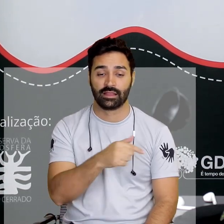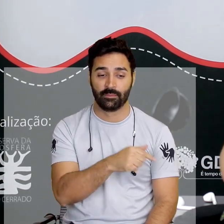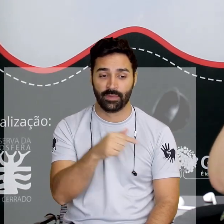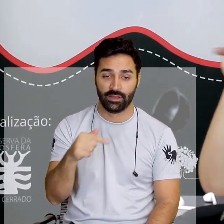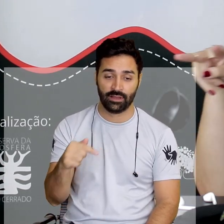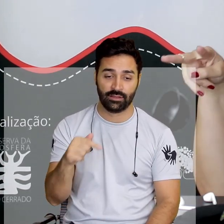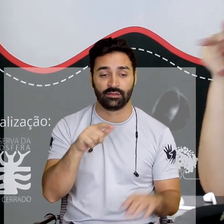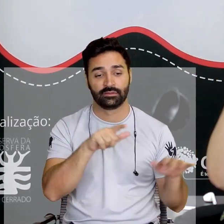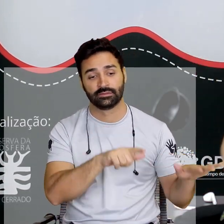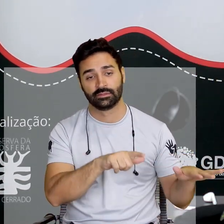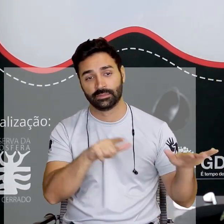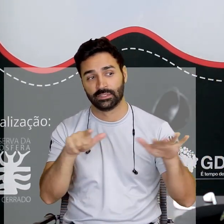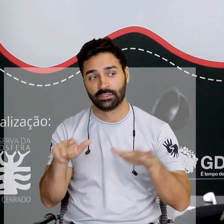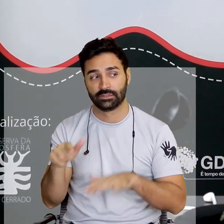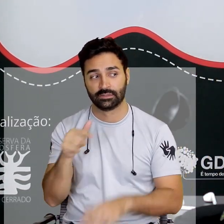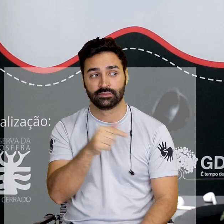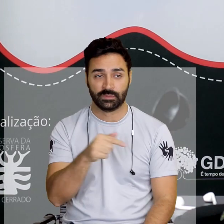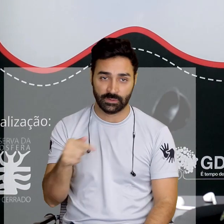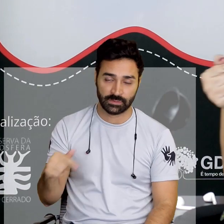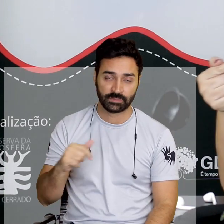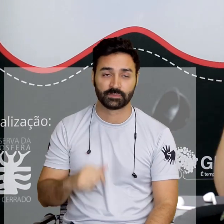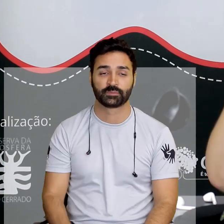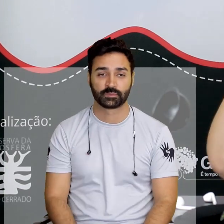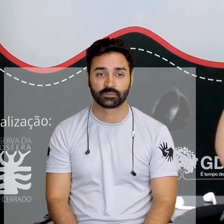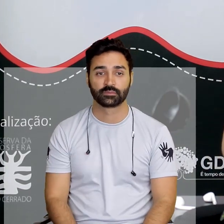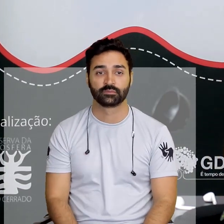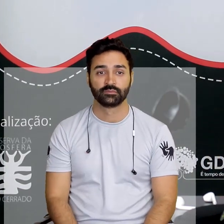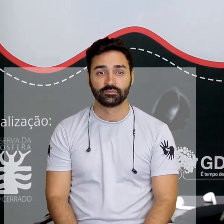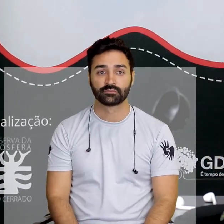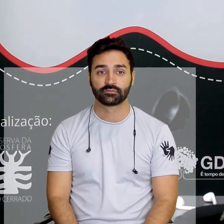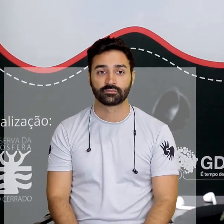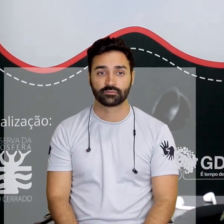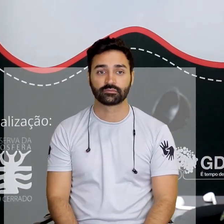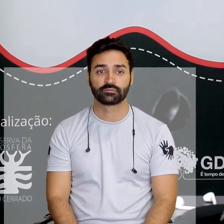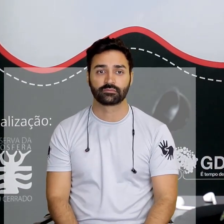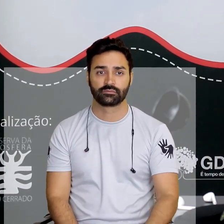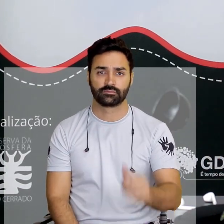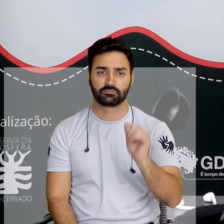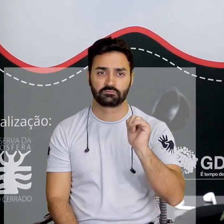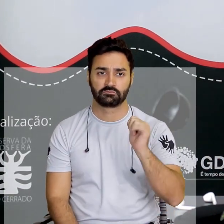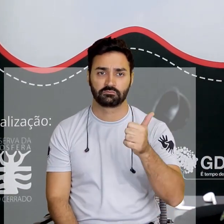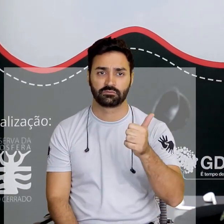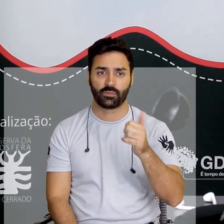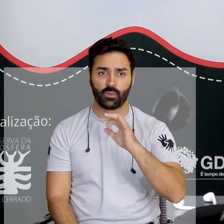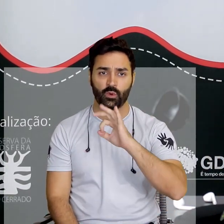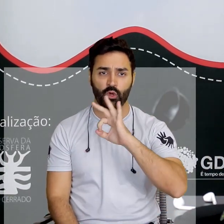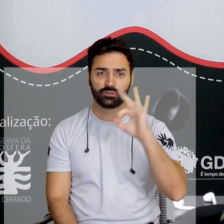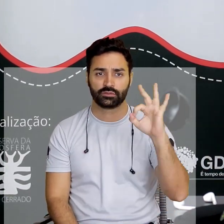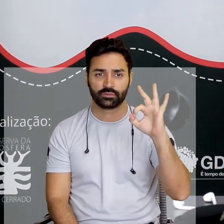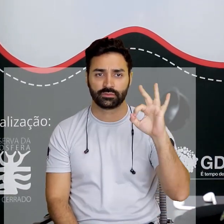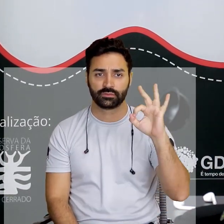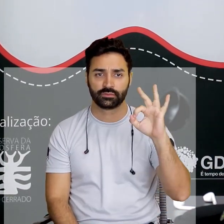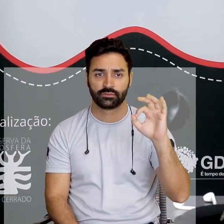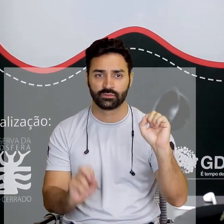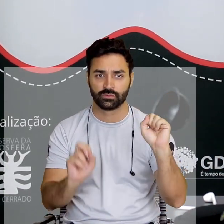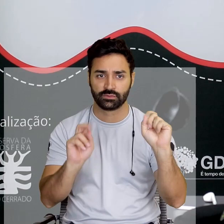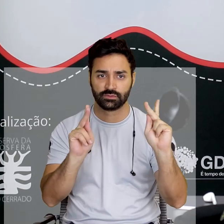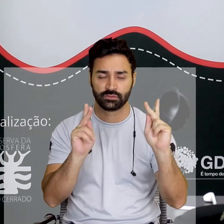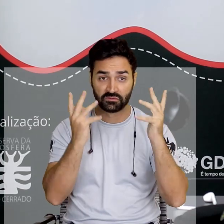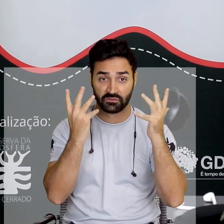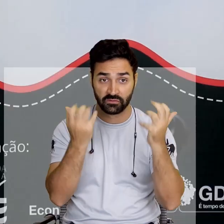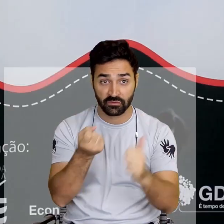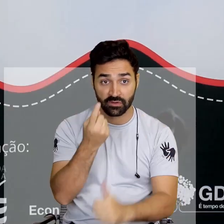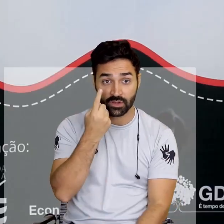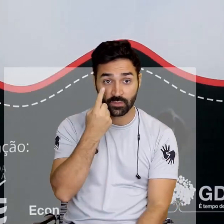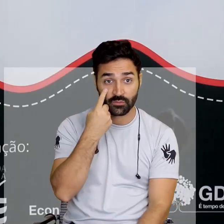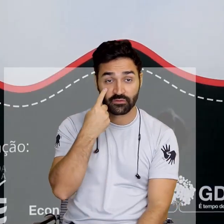Isso. Esse ou esse. Muito bom. Ok? Vamos ver mais sinais